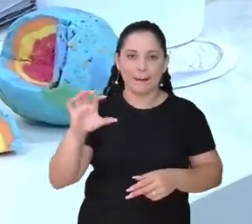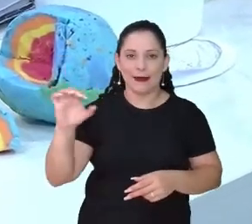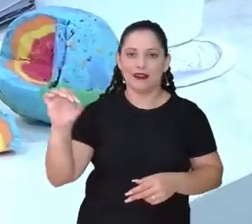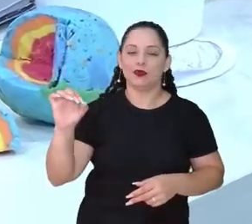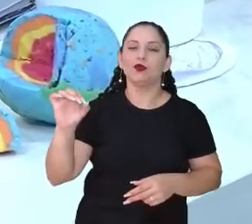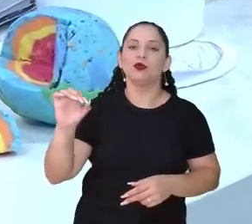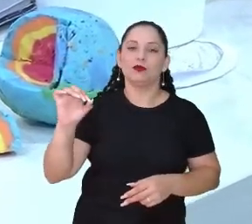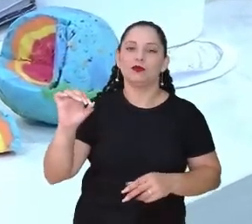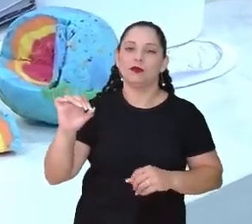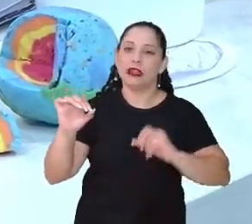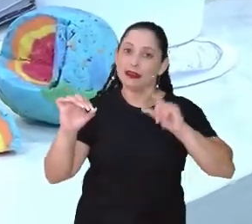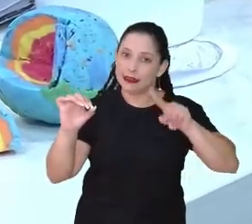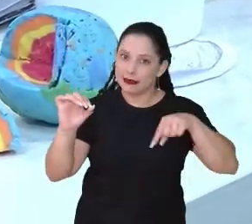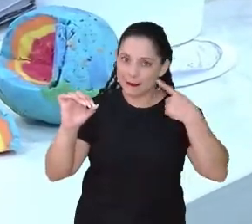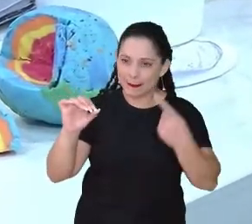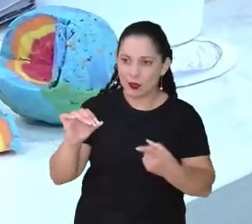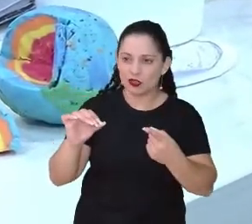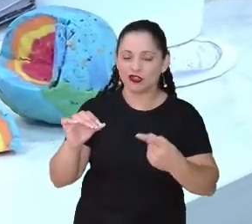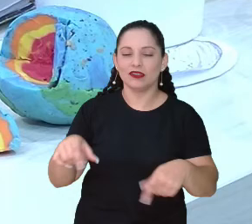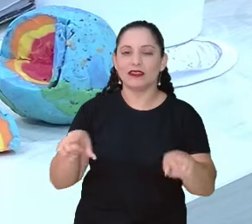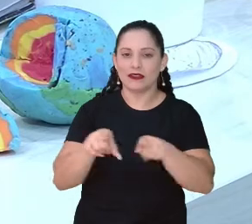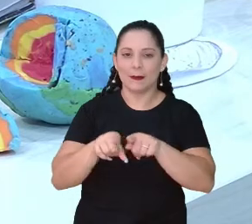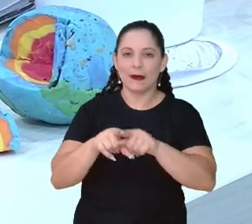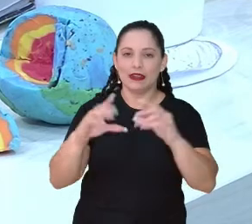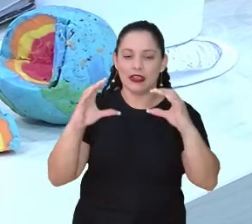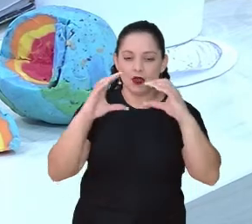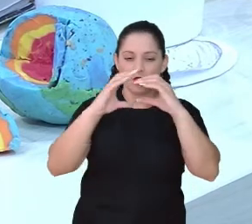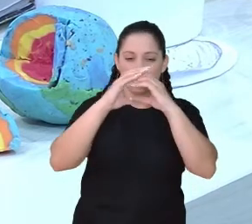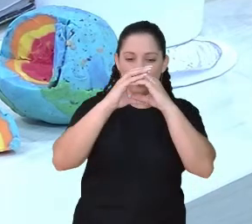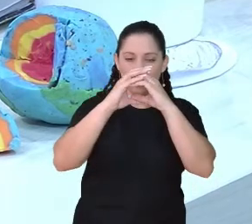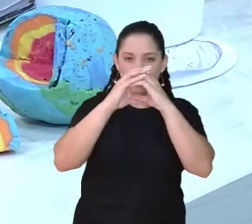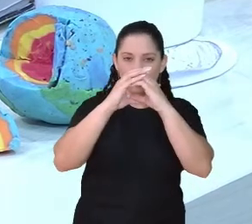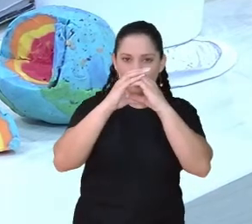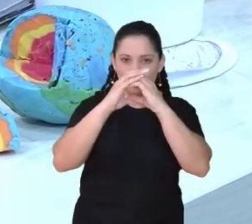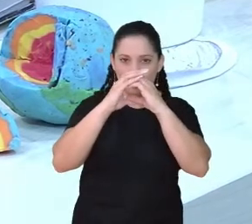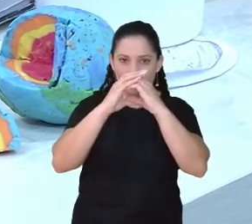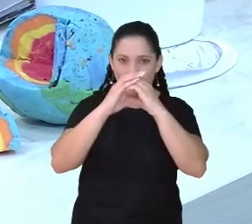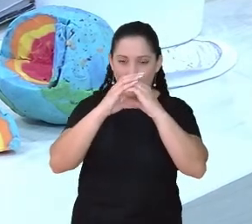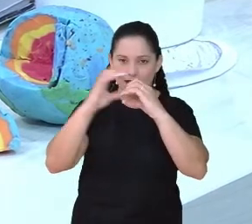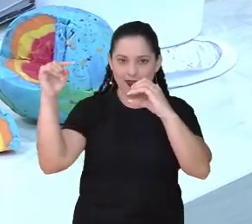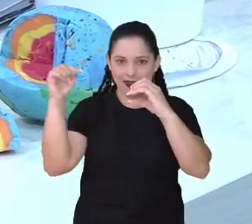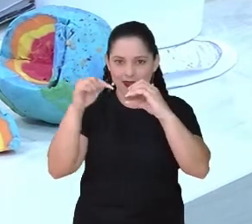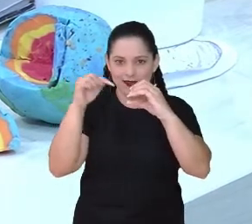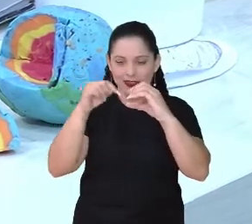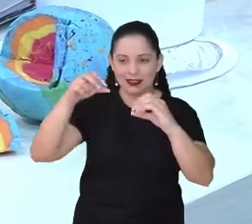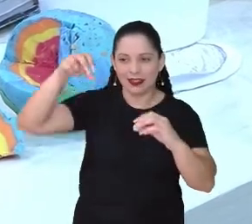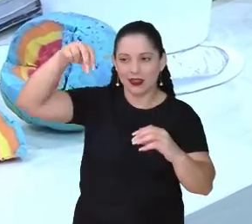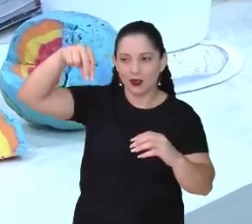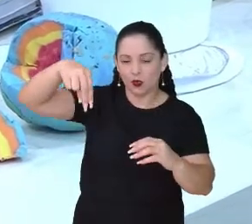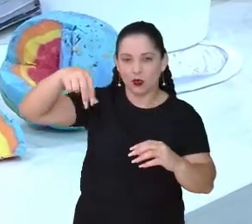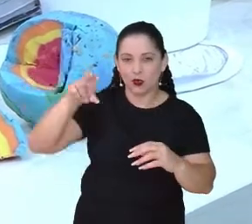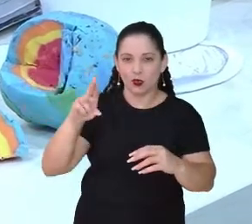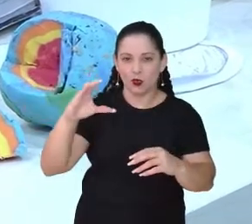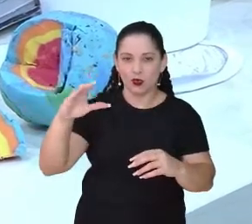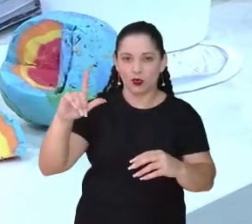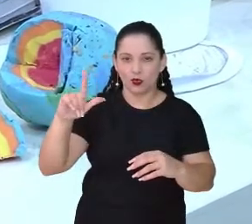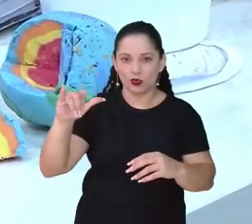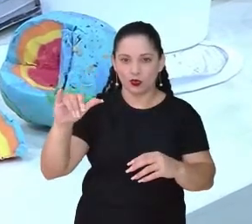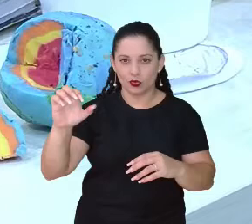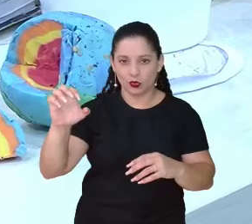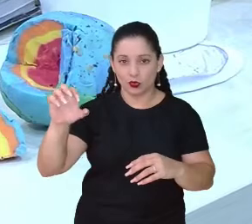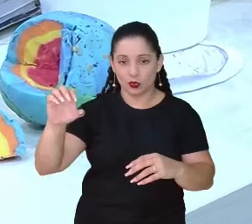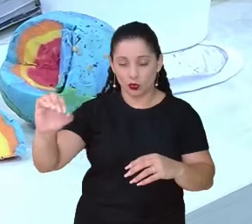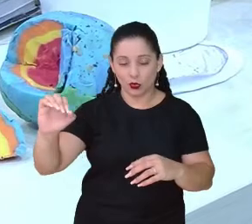Depois que eu representar o manto também inteira, eu vou colocar a questão aí do núcleo